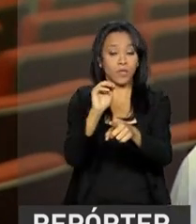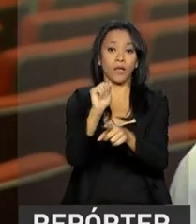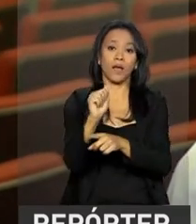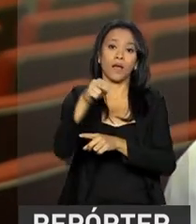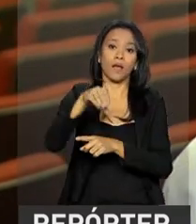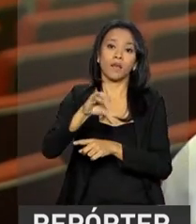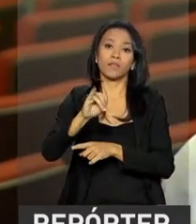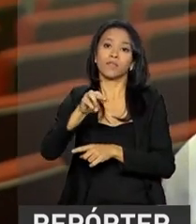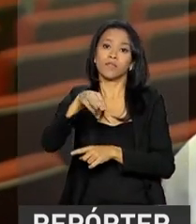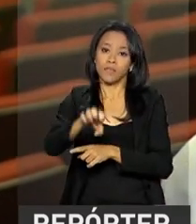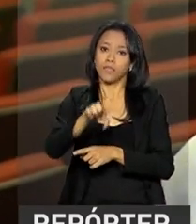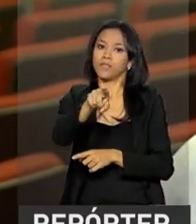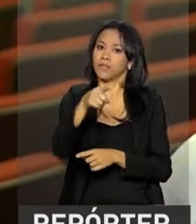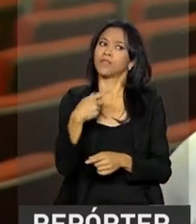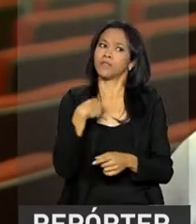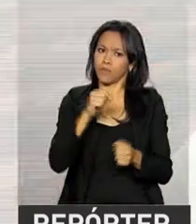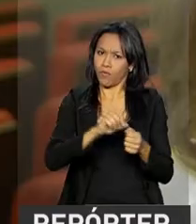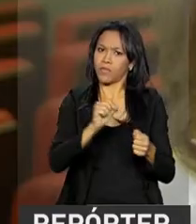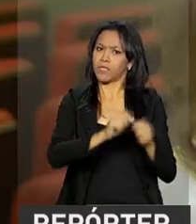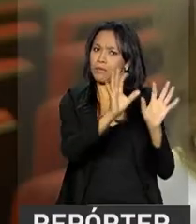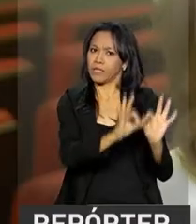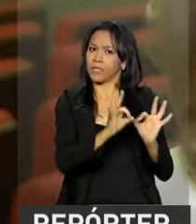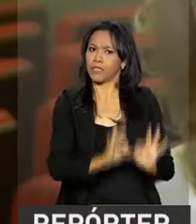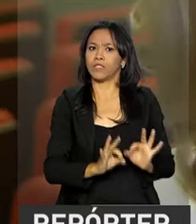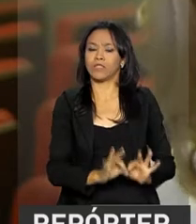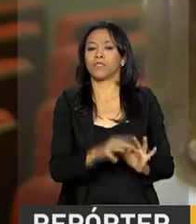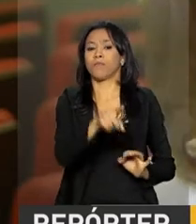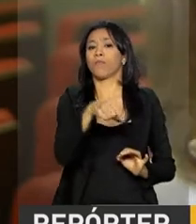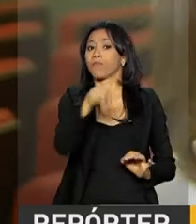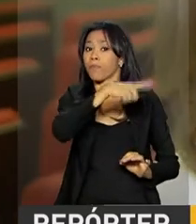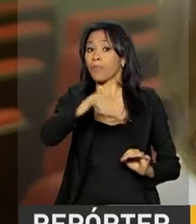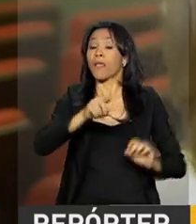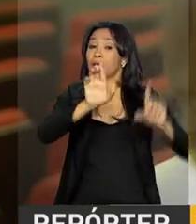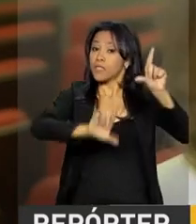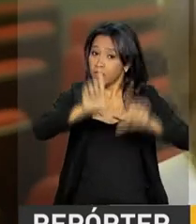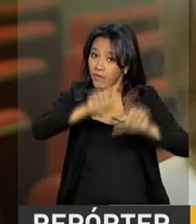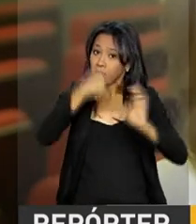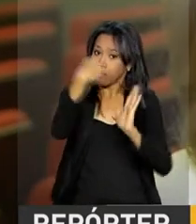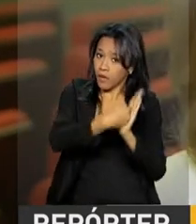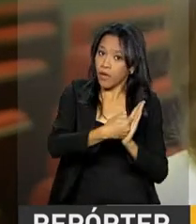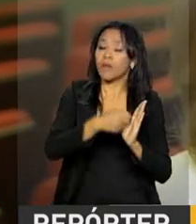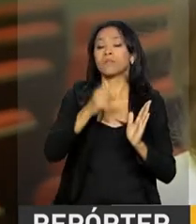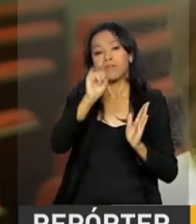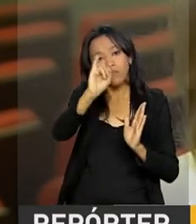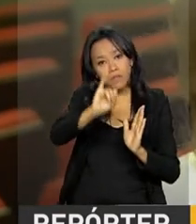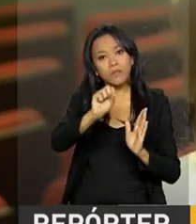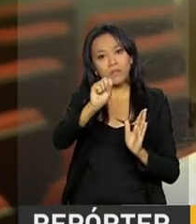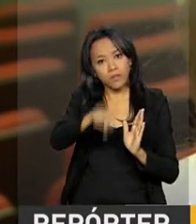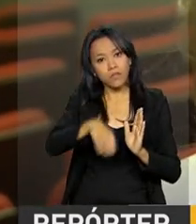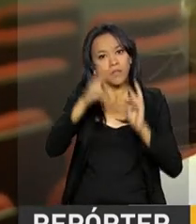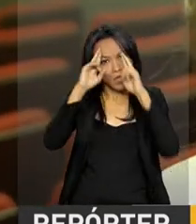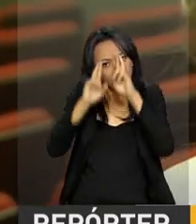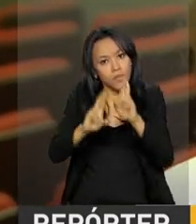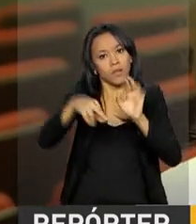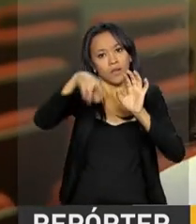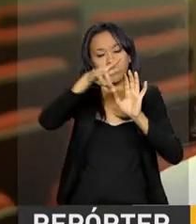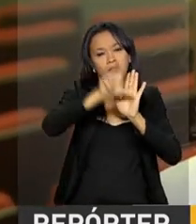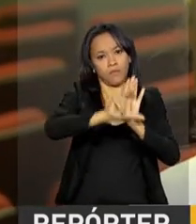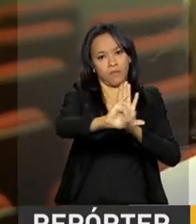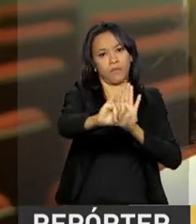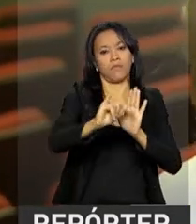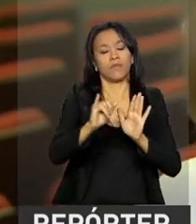paga e estão fazendo o dever de casa os canais têm cumprido sim a sua obrigação é e tem um dado muito interessante